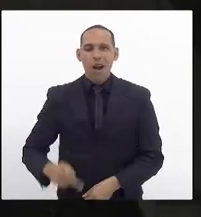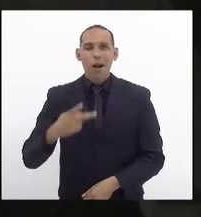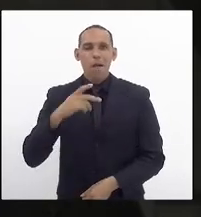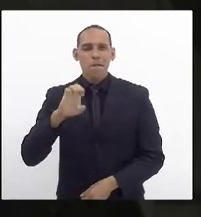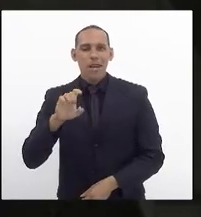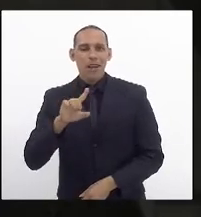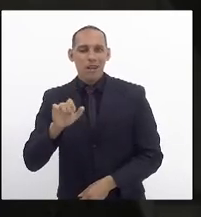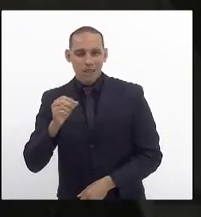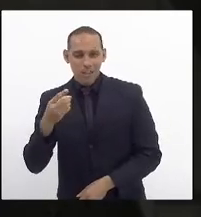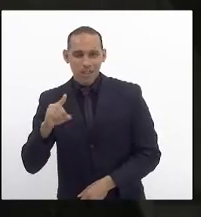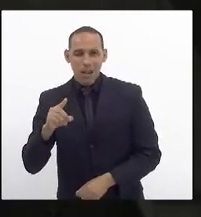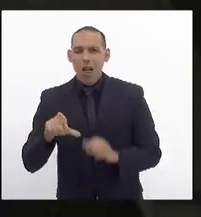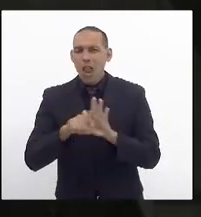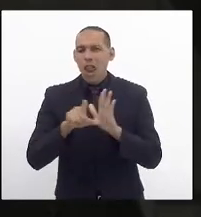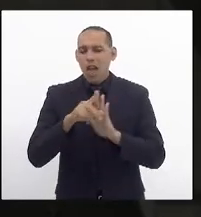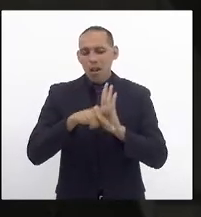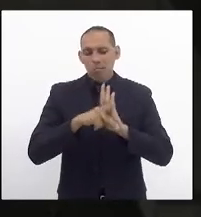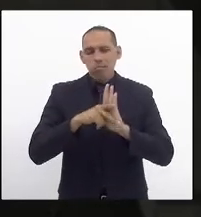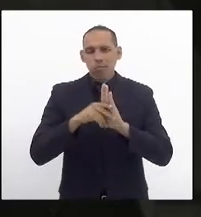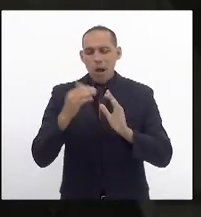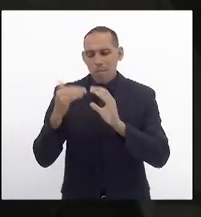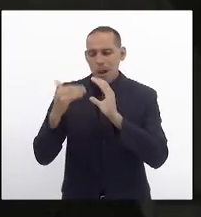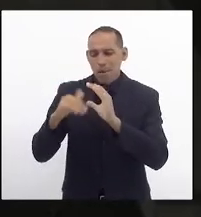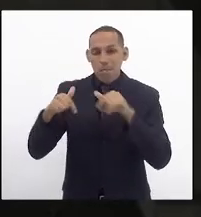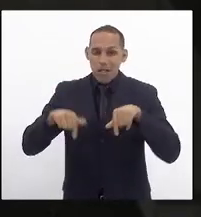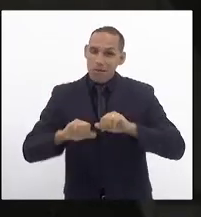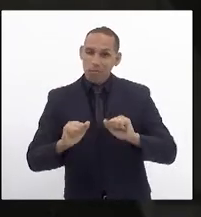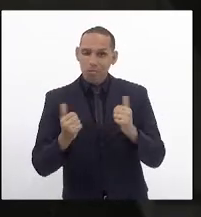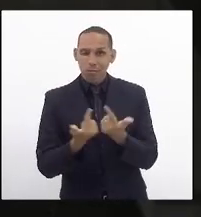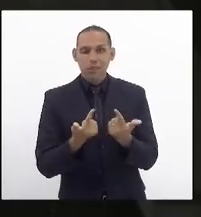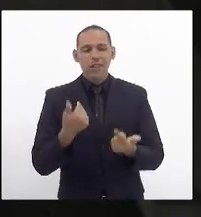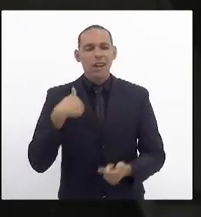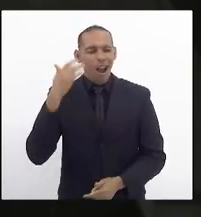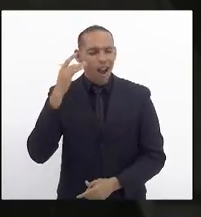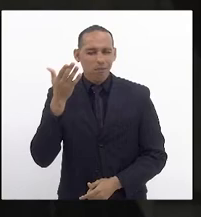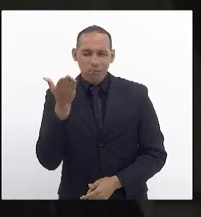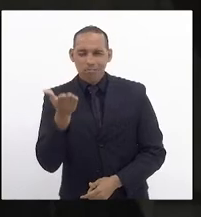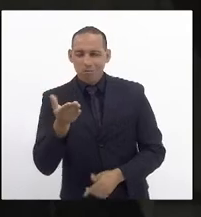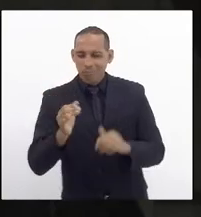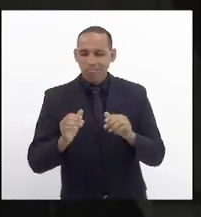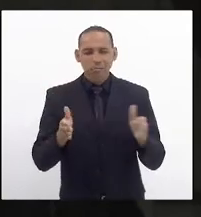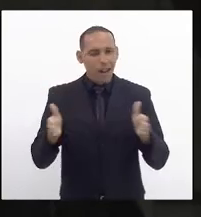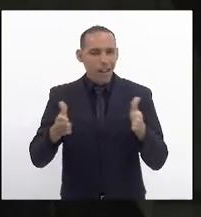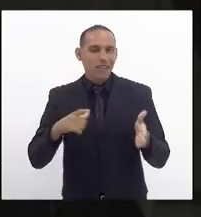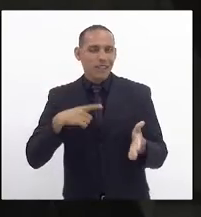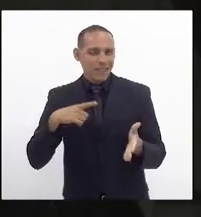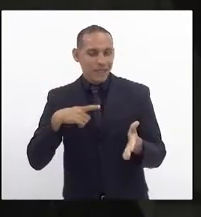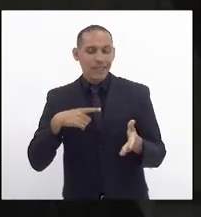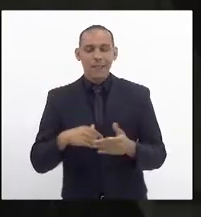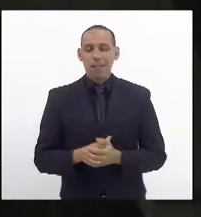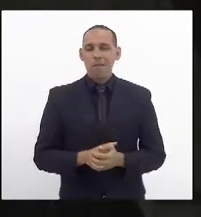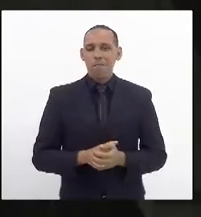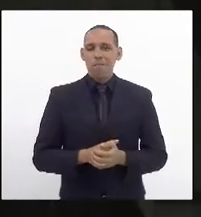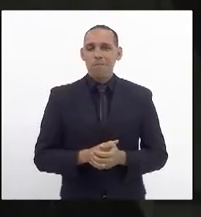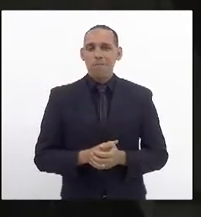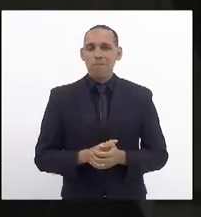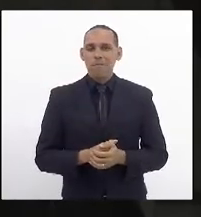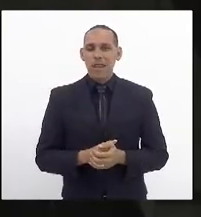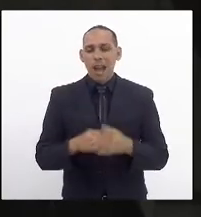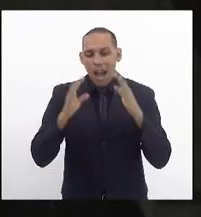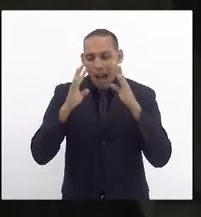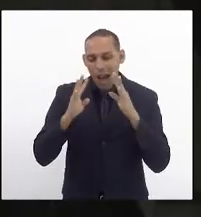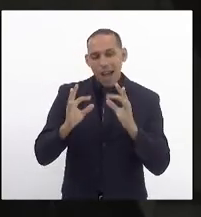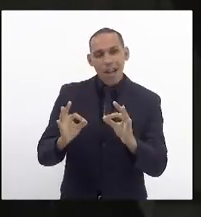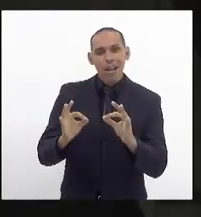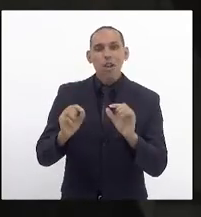série de projeto de leite para sua casa eu acho que você silêncio eu tava com mandato nesse período ele atendeu diversos